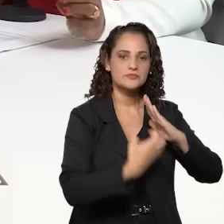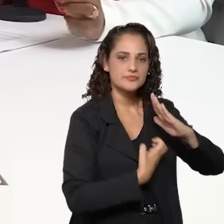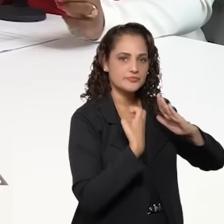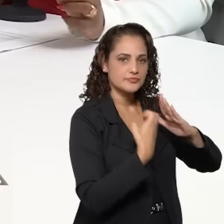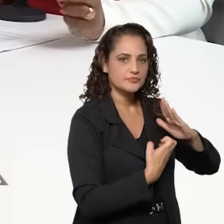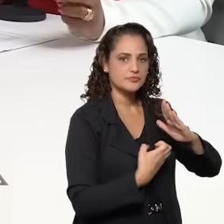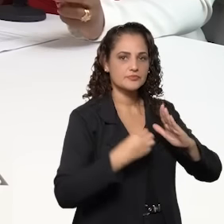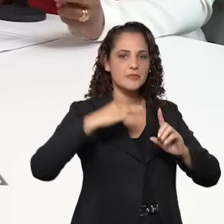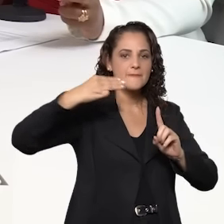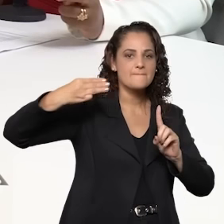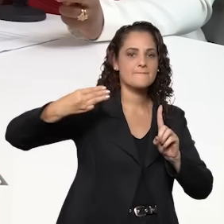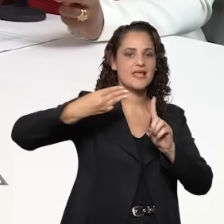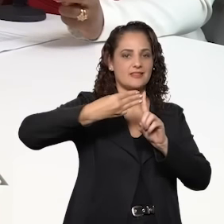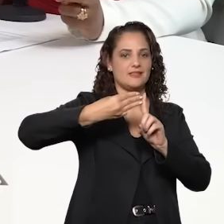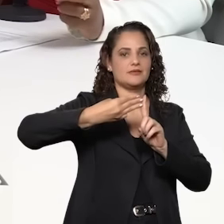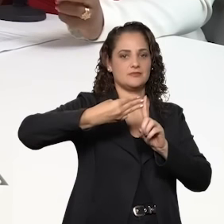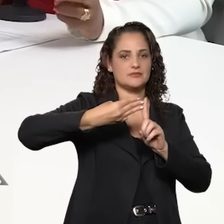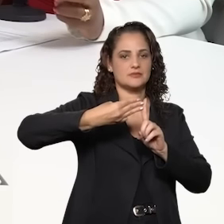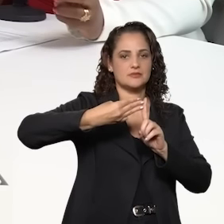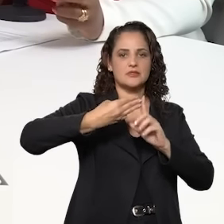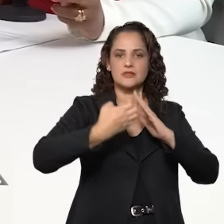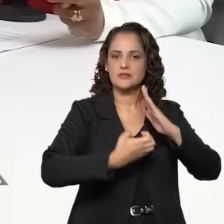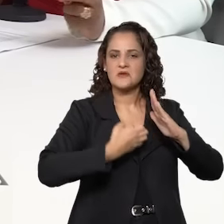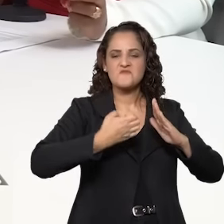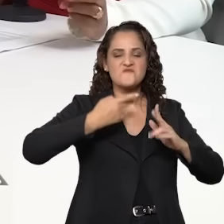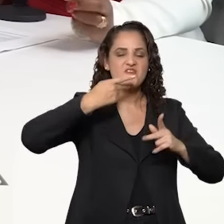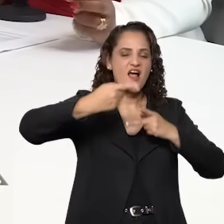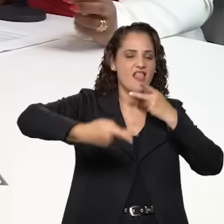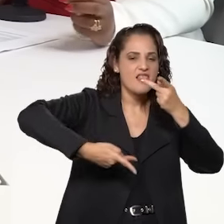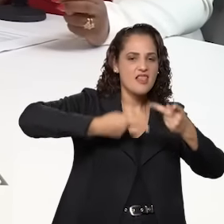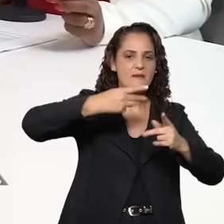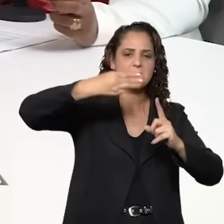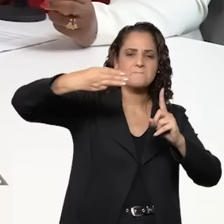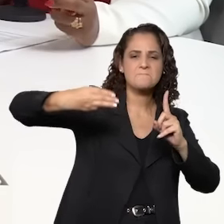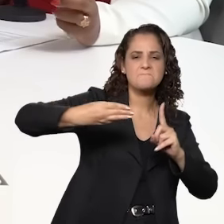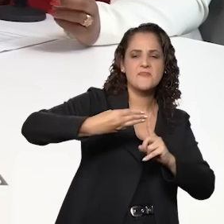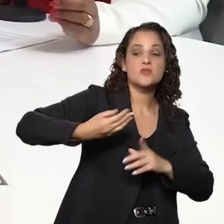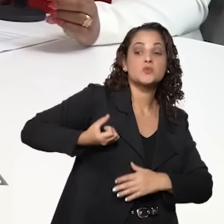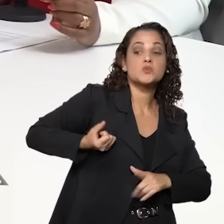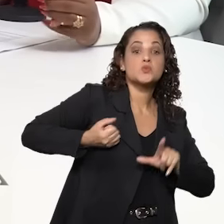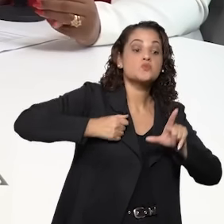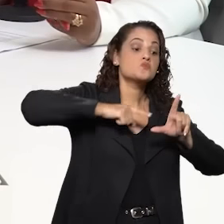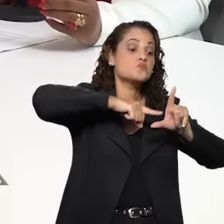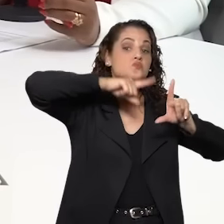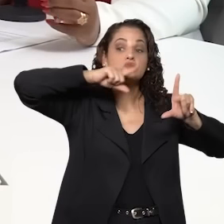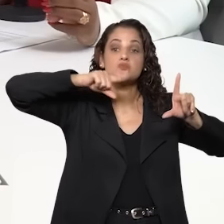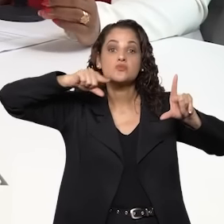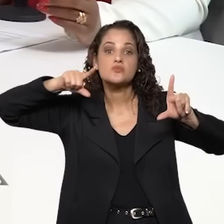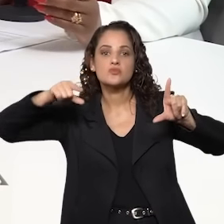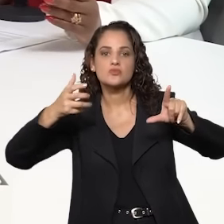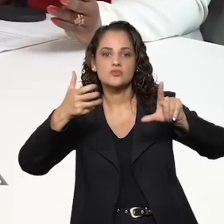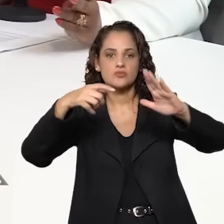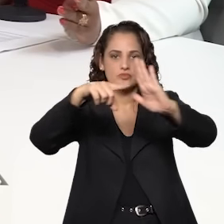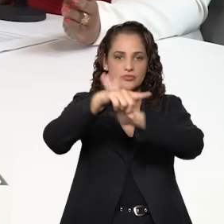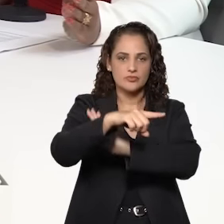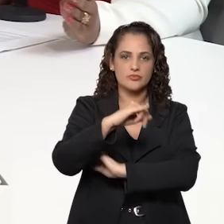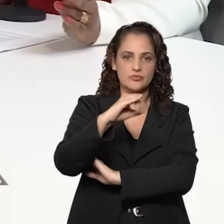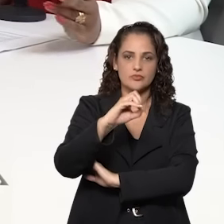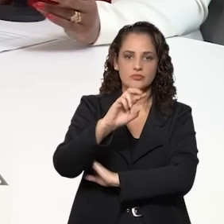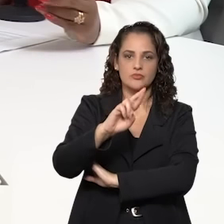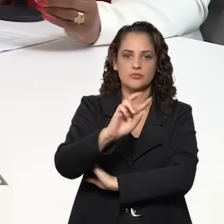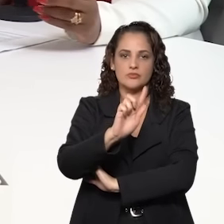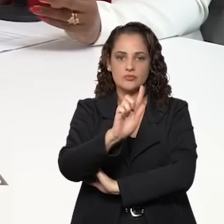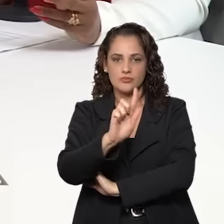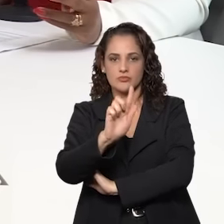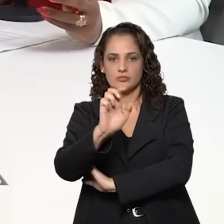meta número indicador e é sobre isso que eu queria perguntar pra Jorgete Jorgete como que a gente tem certeza que a gente tá avançando